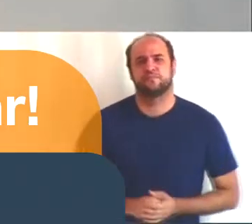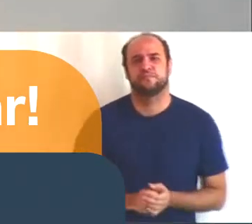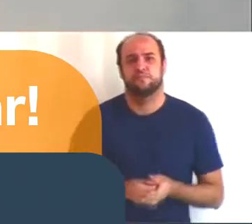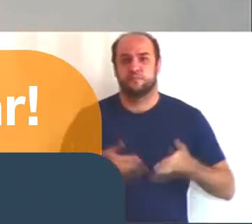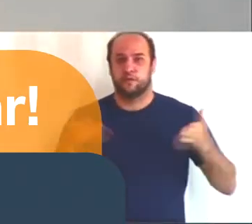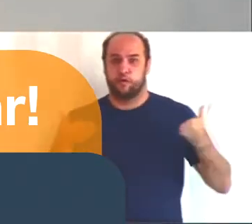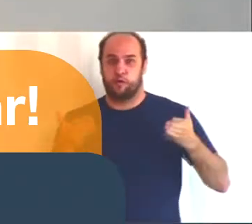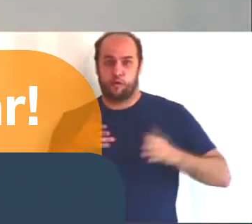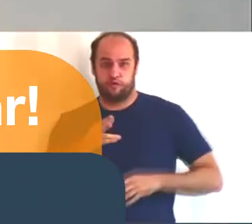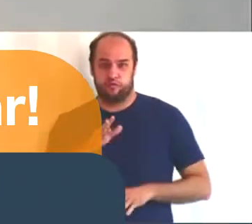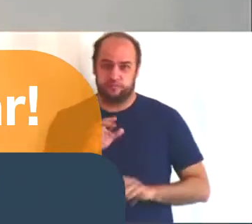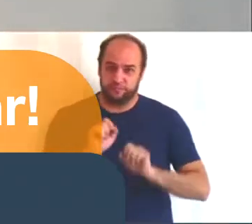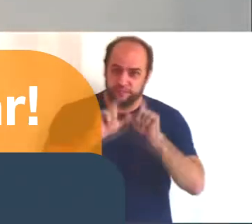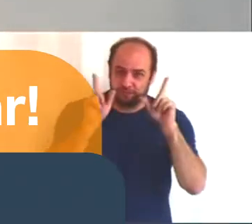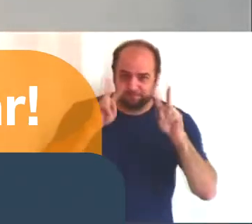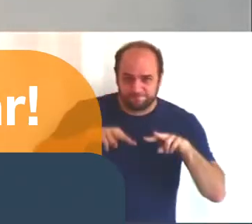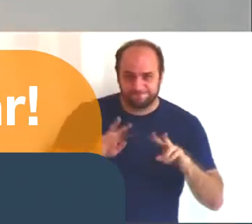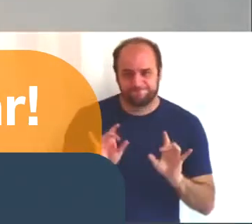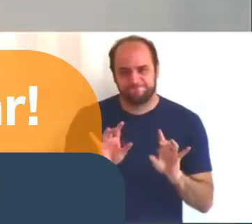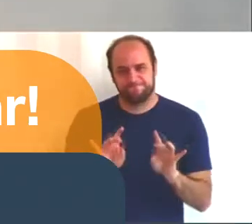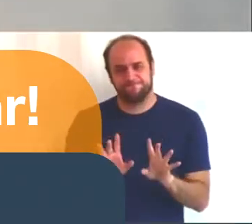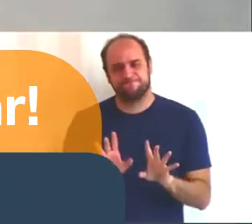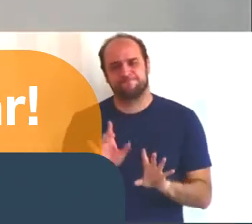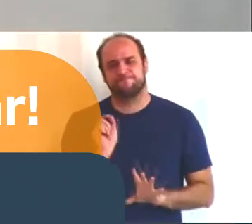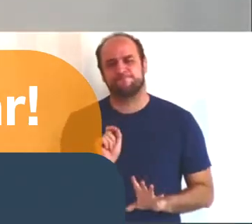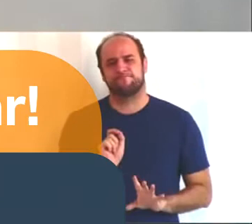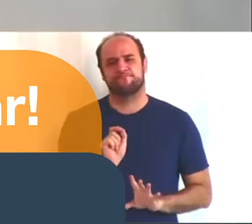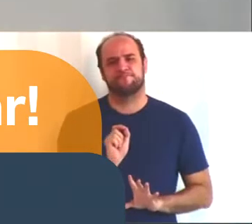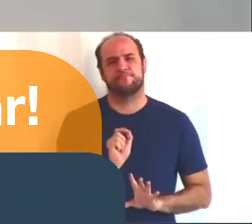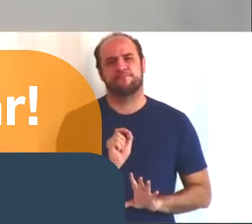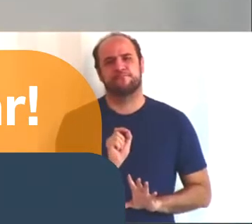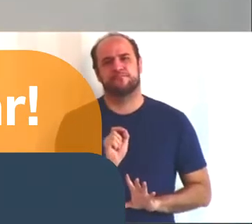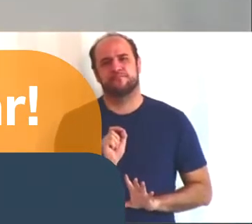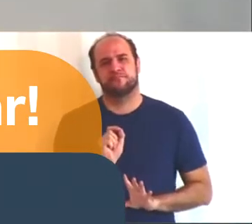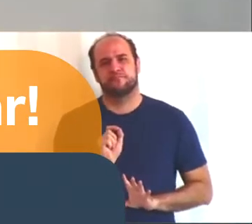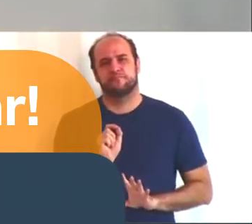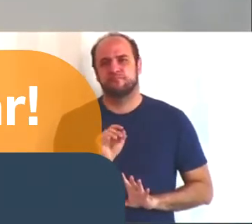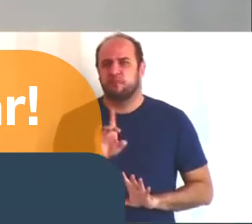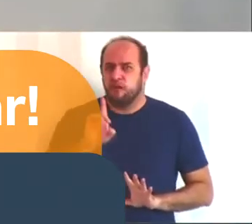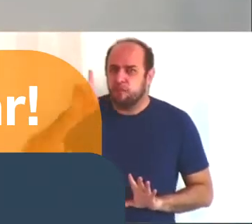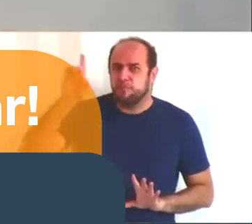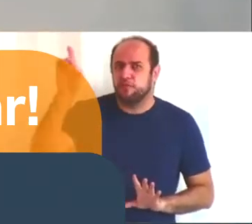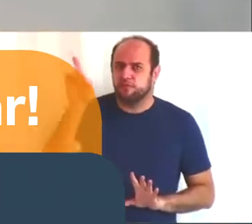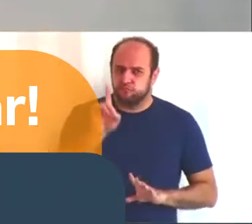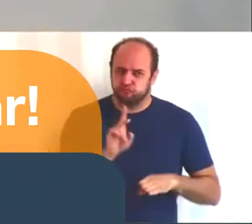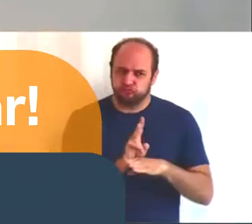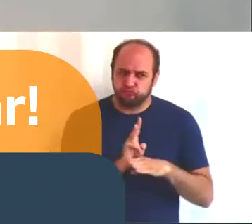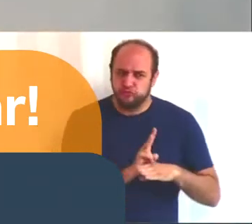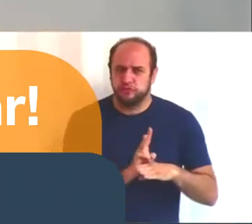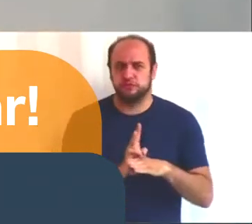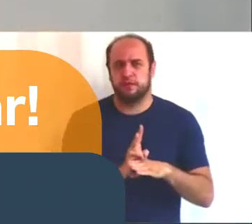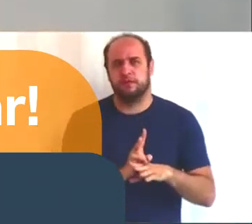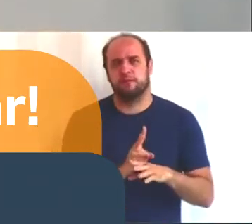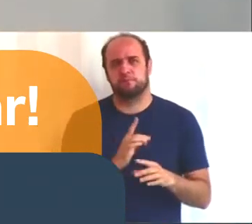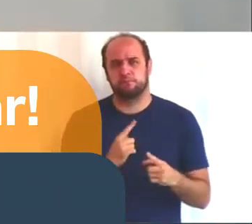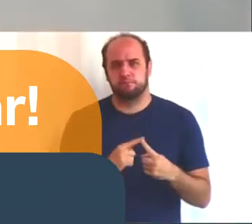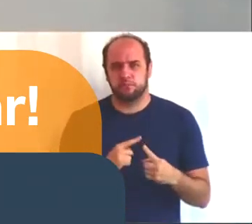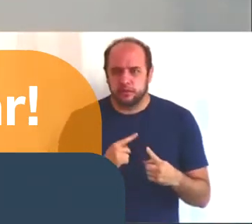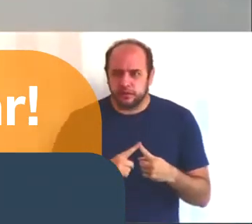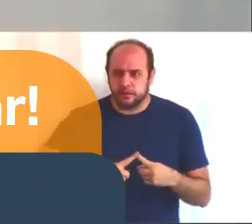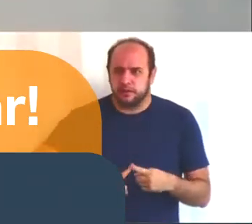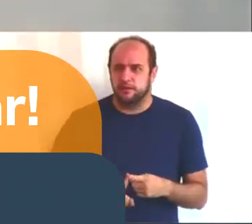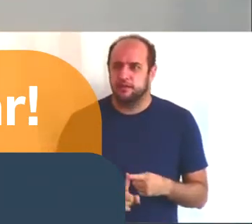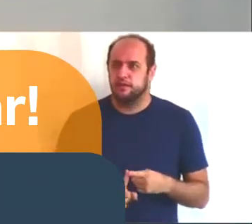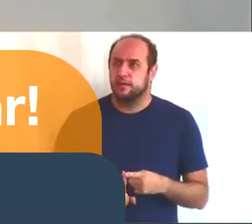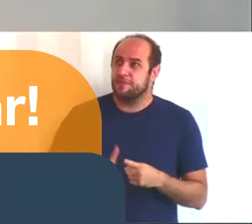ênfase nessa manhã é a presença de Deus, o cuidado de Deus, porque eu, o